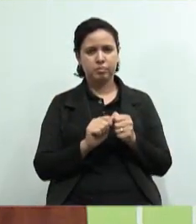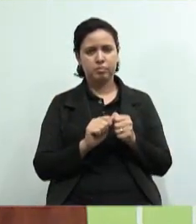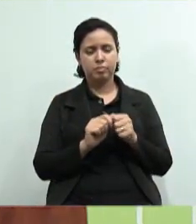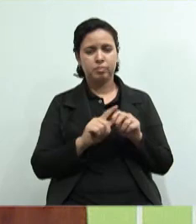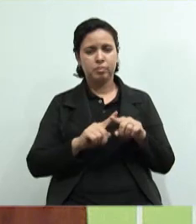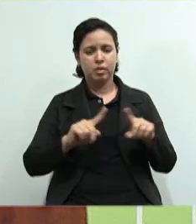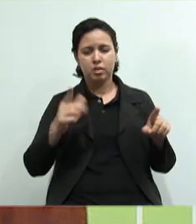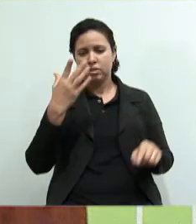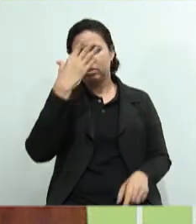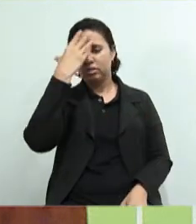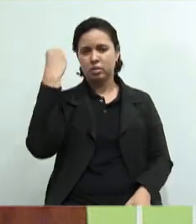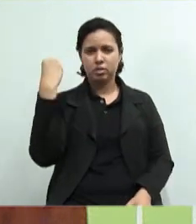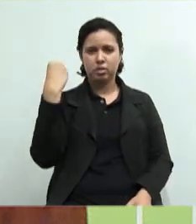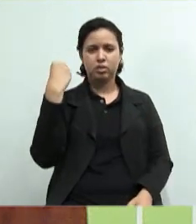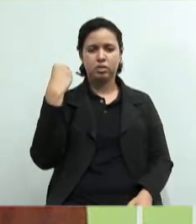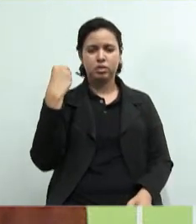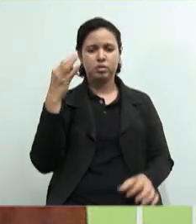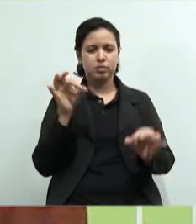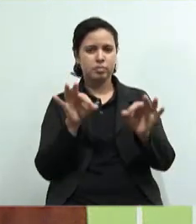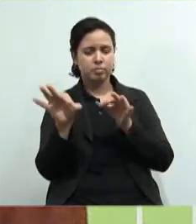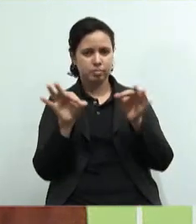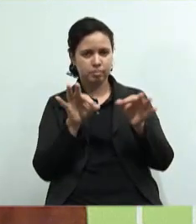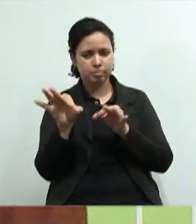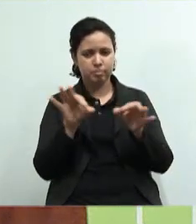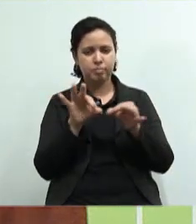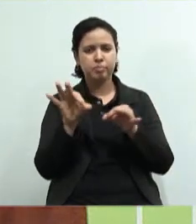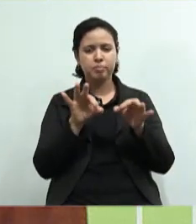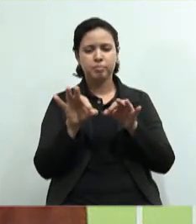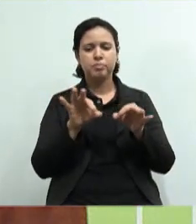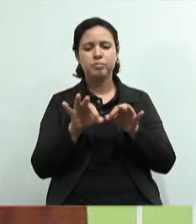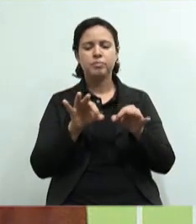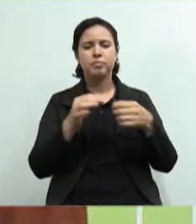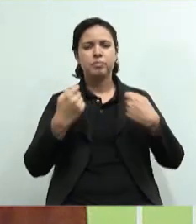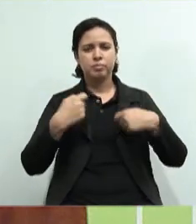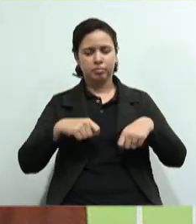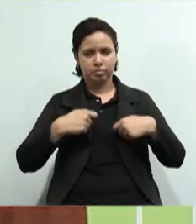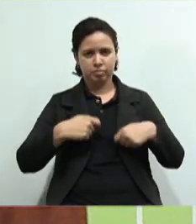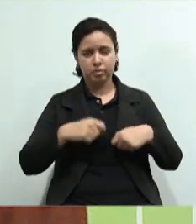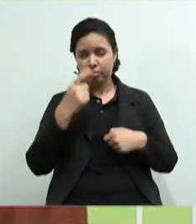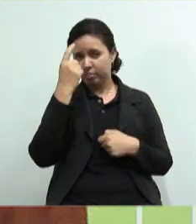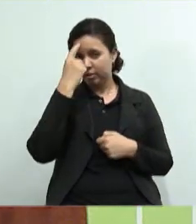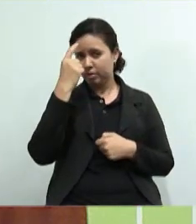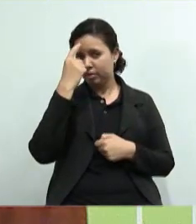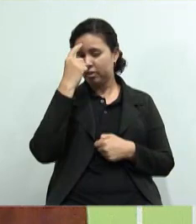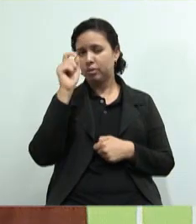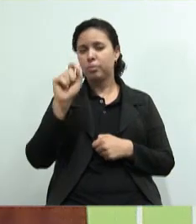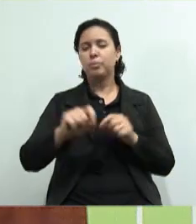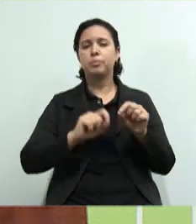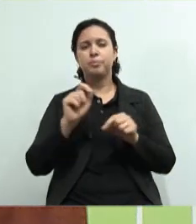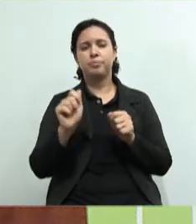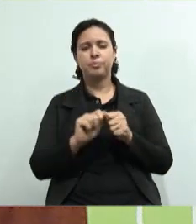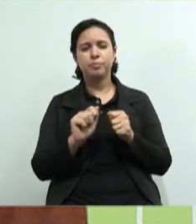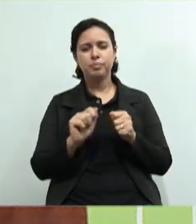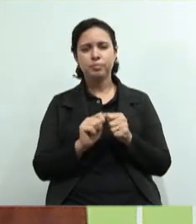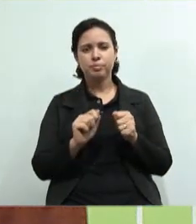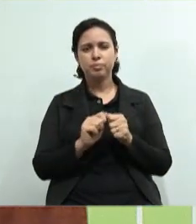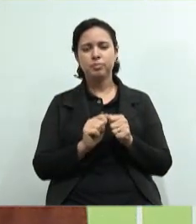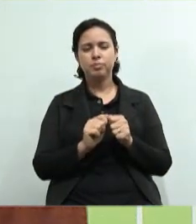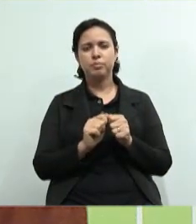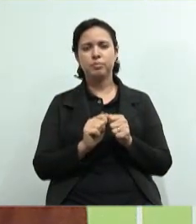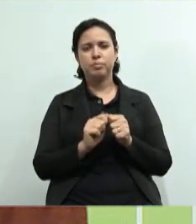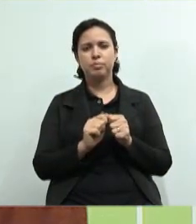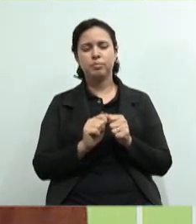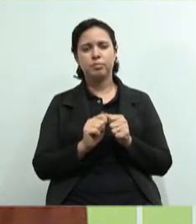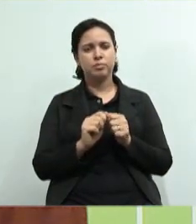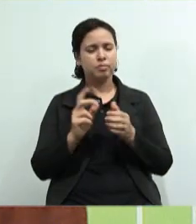vai esquecendo de planejar. A gente precisa pensar no que vai ser feito para que as coisas